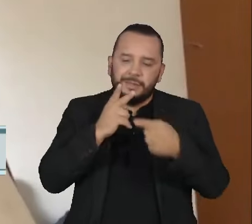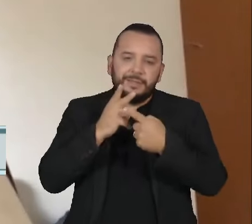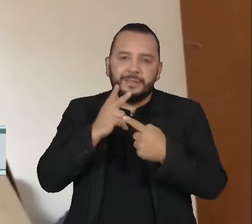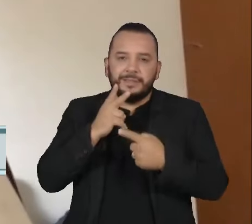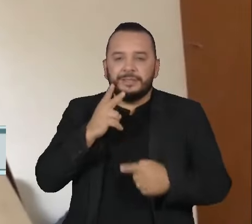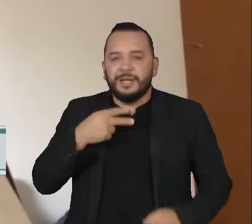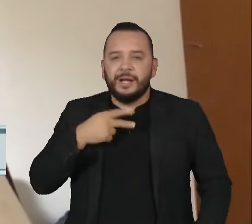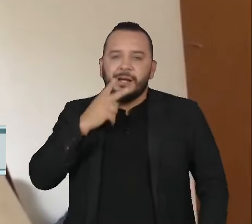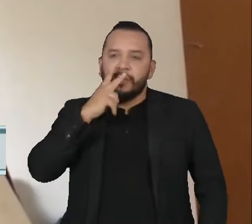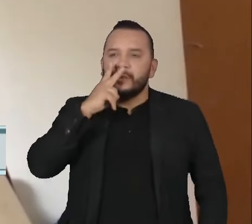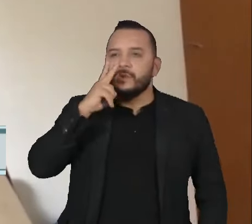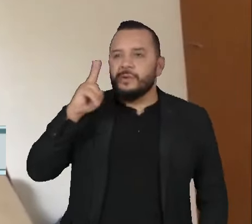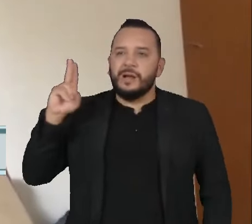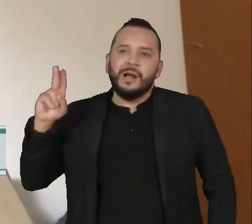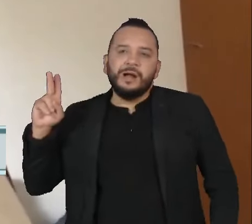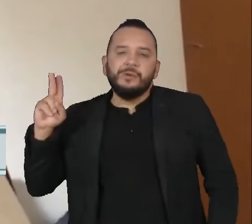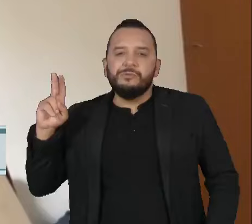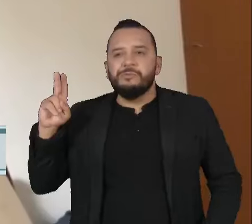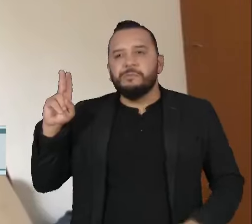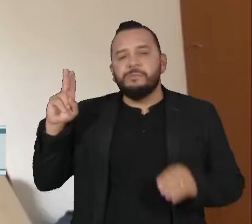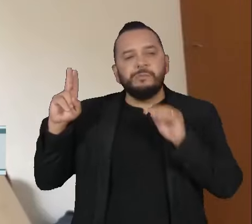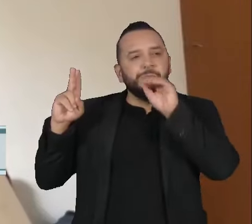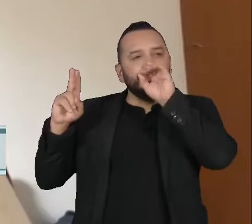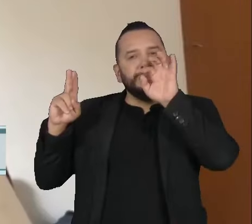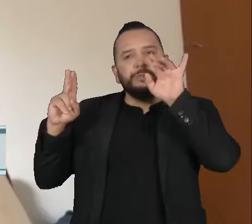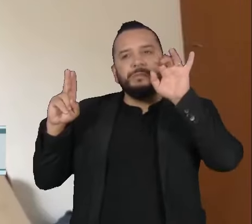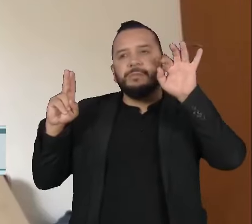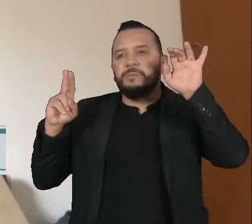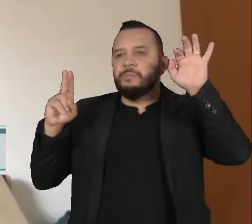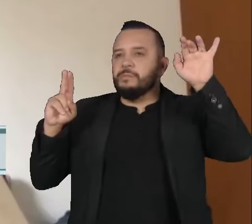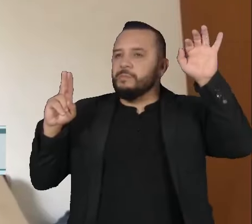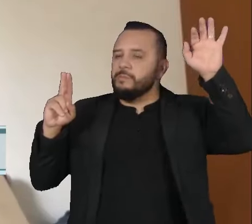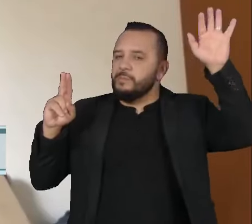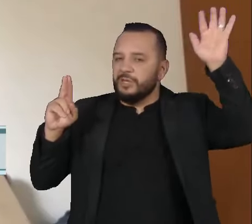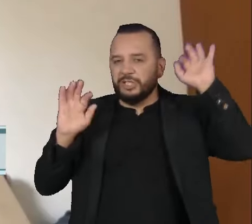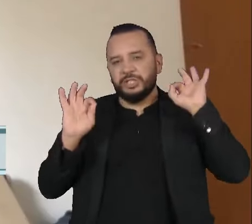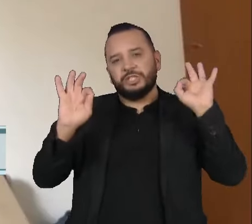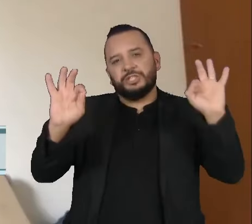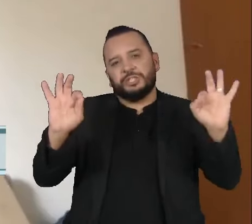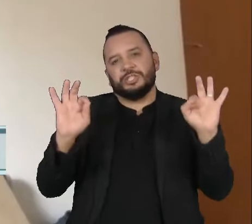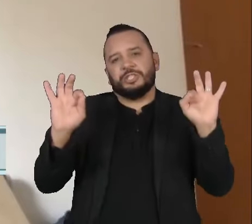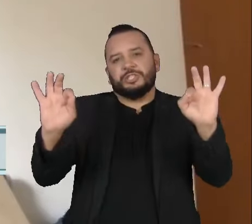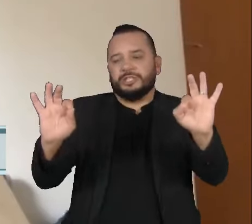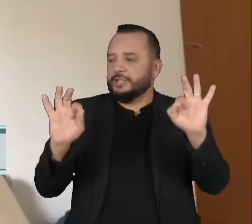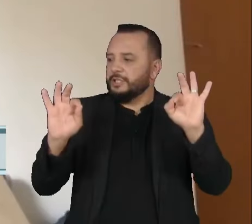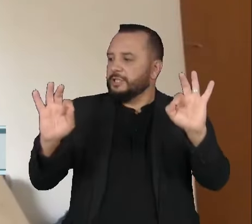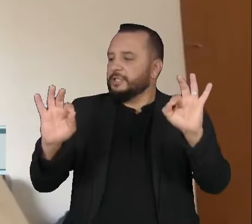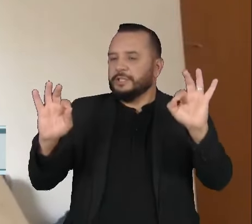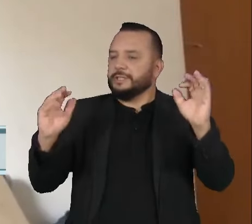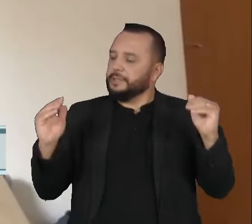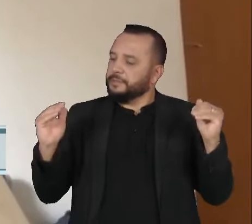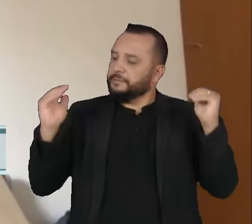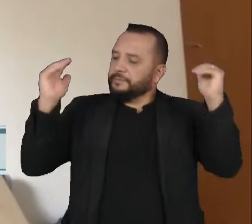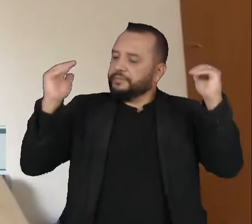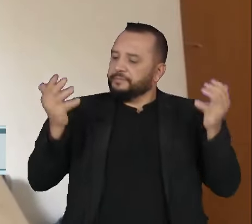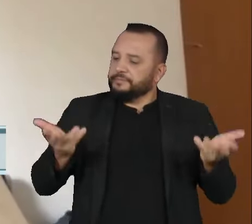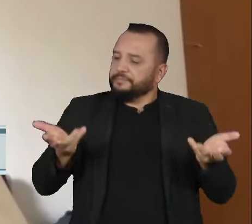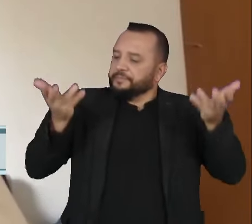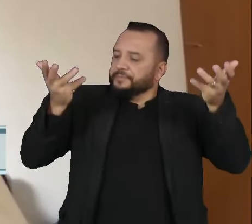coisa glamurosa, uma coisa de alto poder aquisitivo, de luxo.